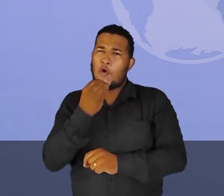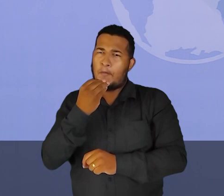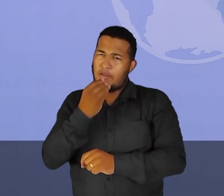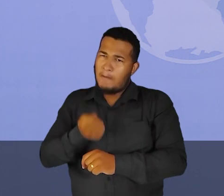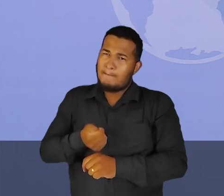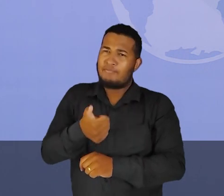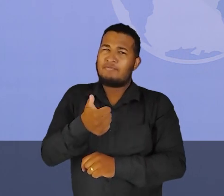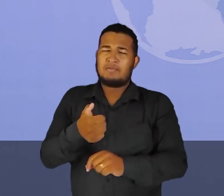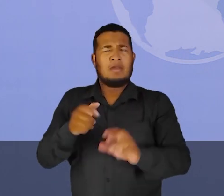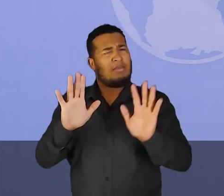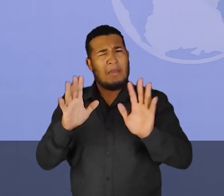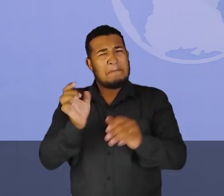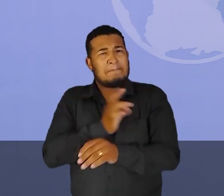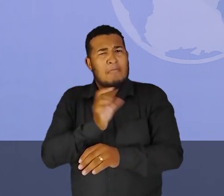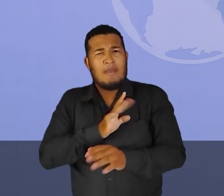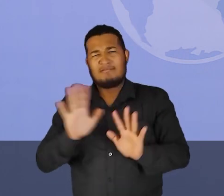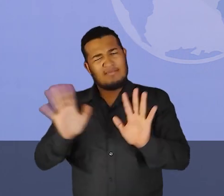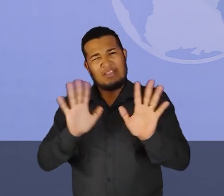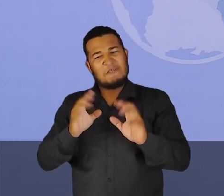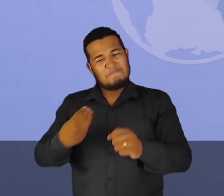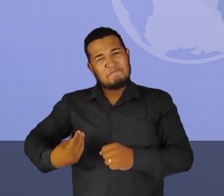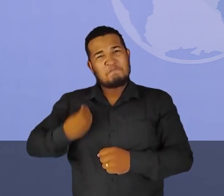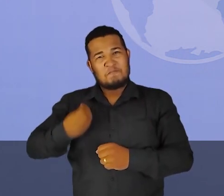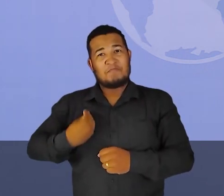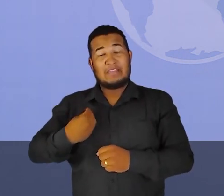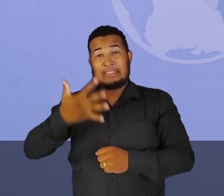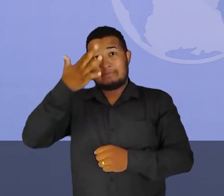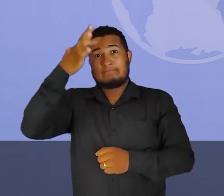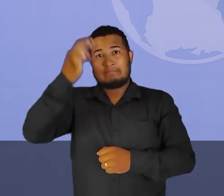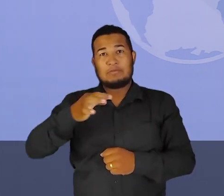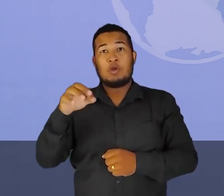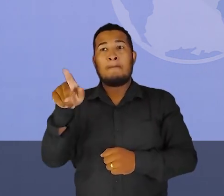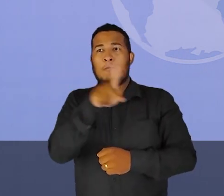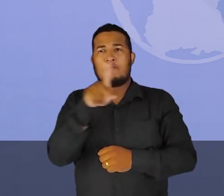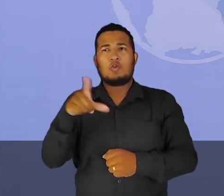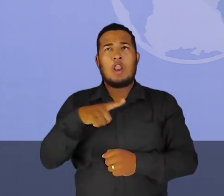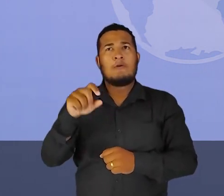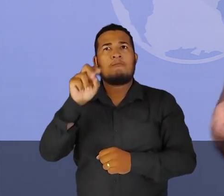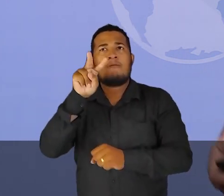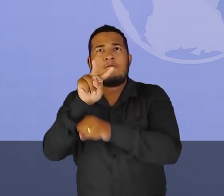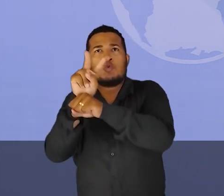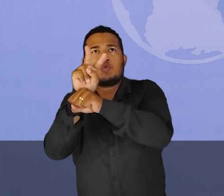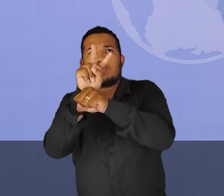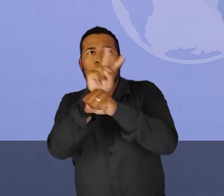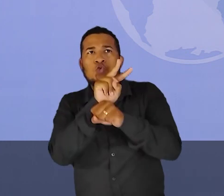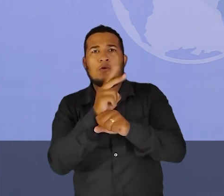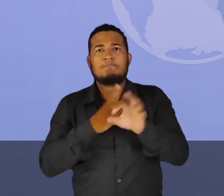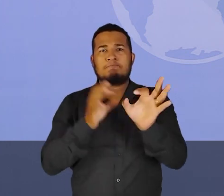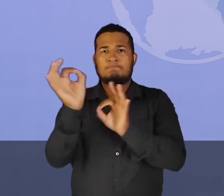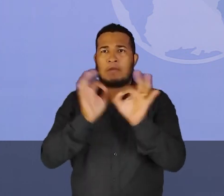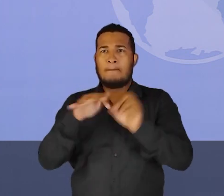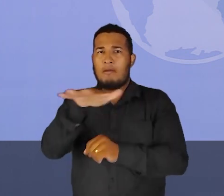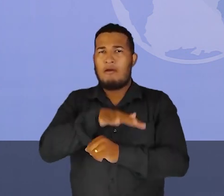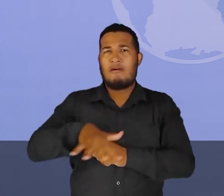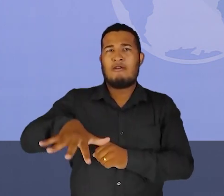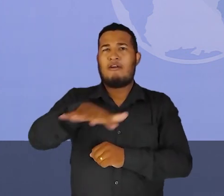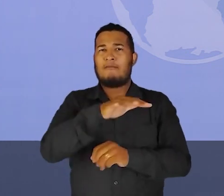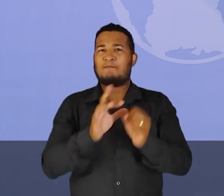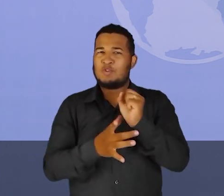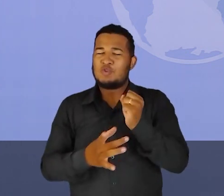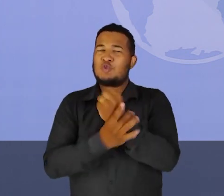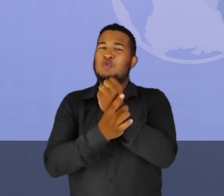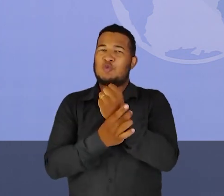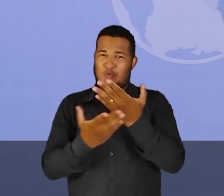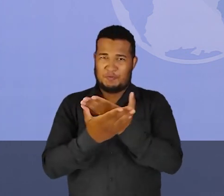não tenha medo, participe. Com certeza o professor vai estar direcionando, vai estar preparando o ambiente, o cenário que vai ser seguro para